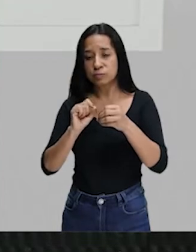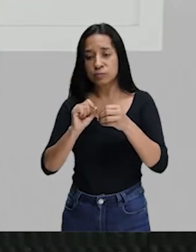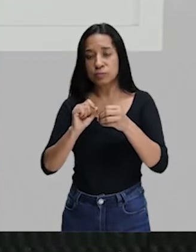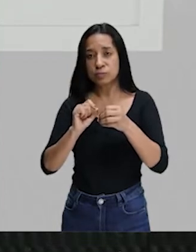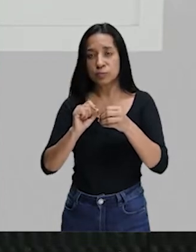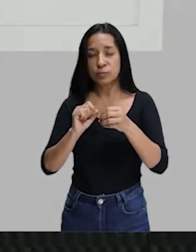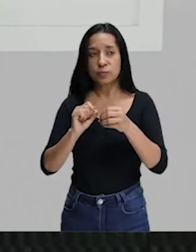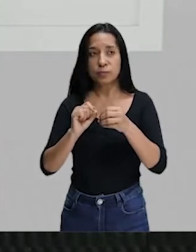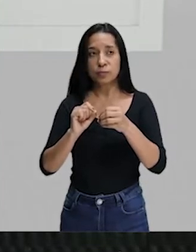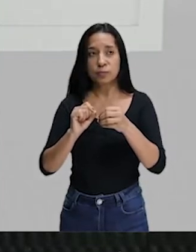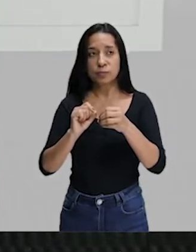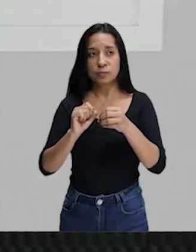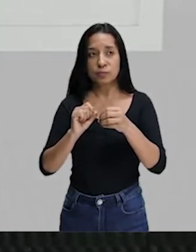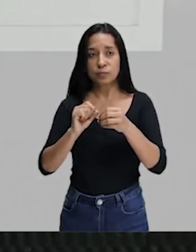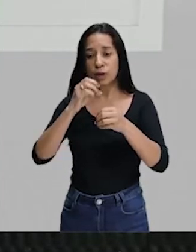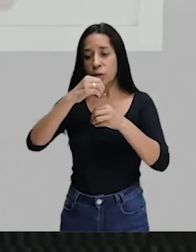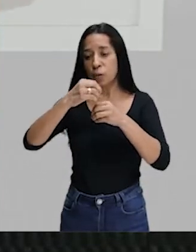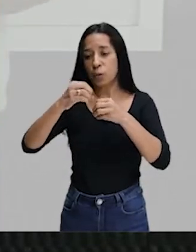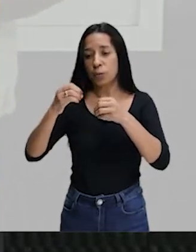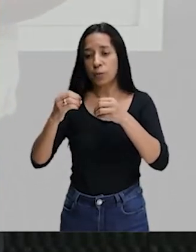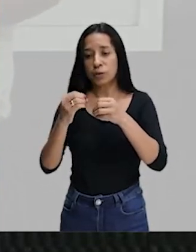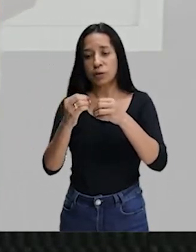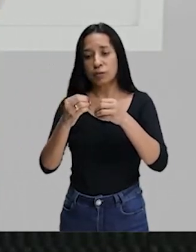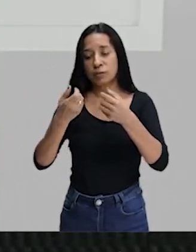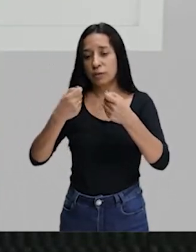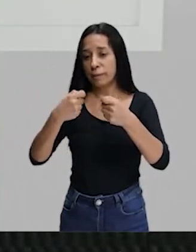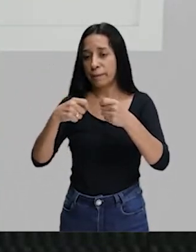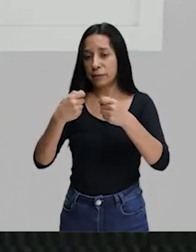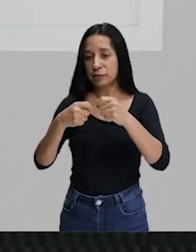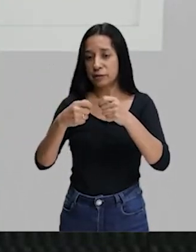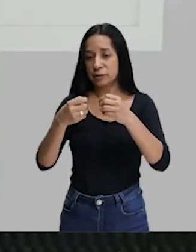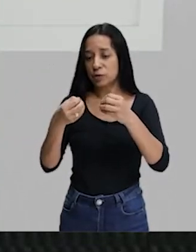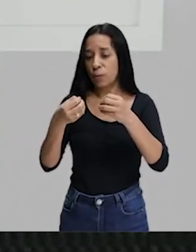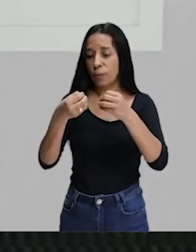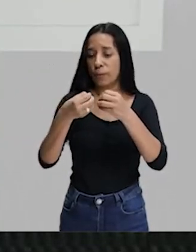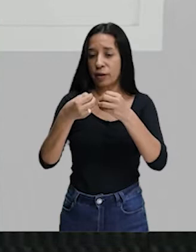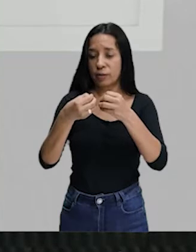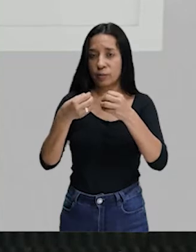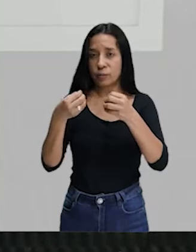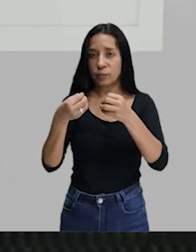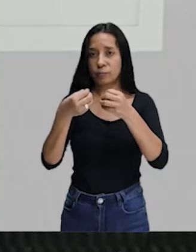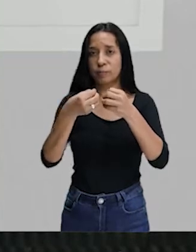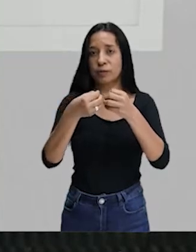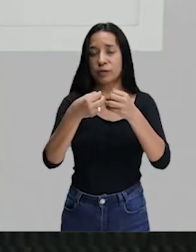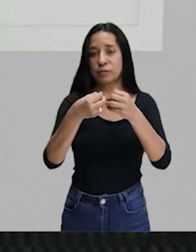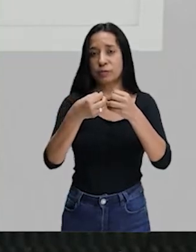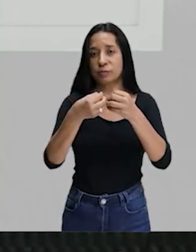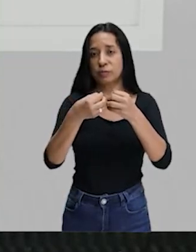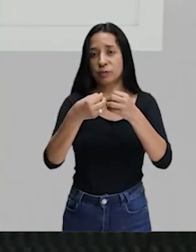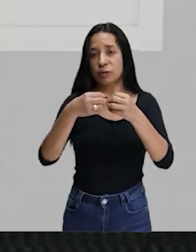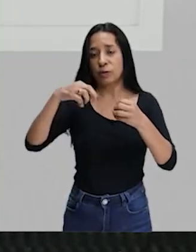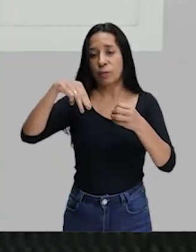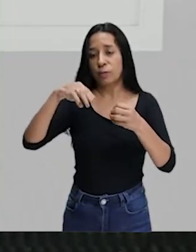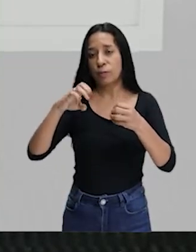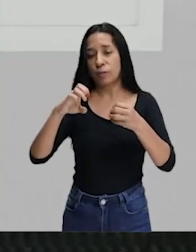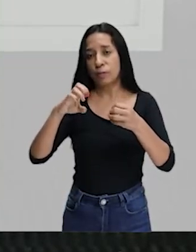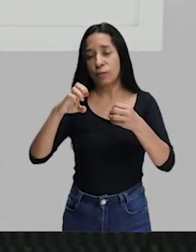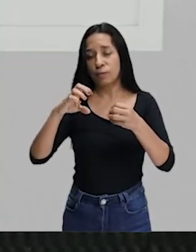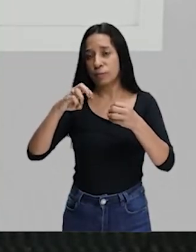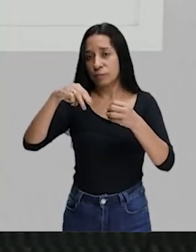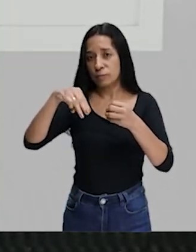em cadeia, essas moléculas elas têm que estar próximas. Tem que estar bem próximas umas das